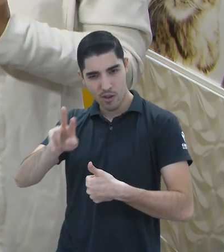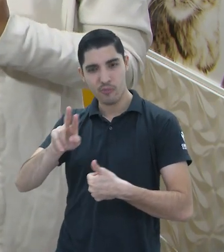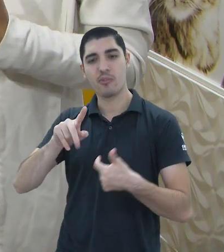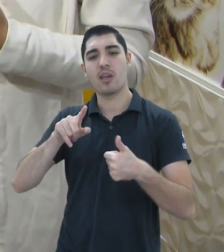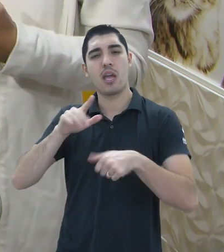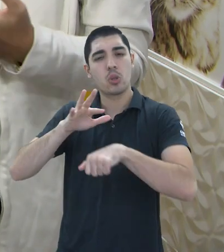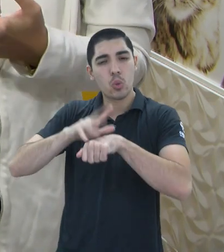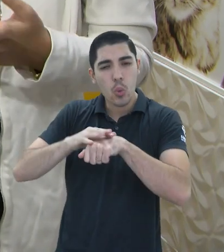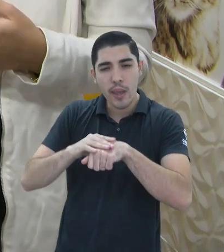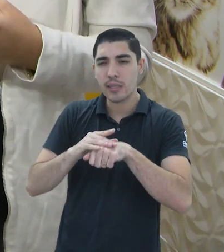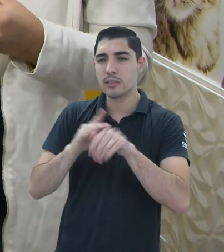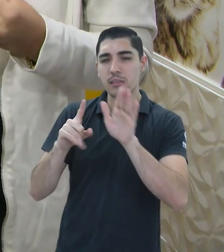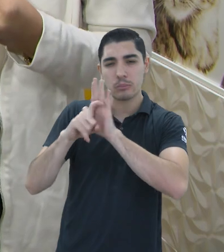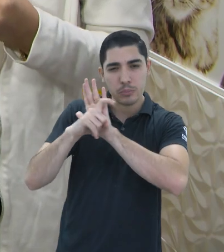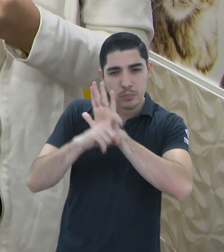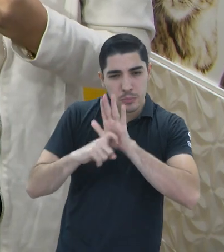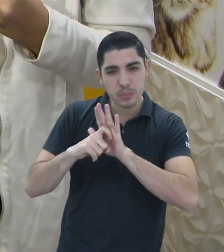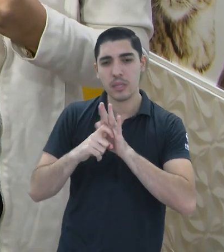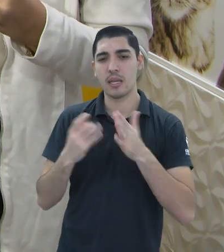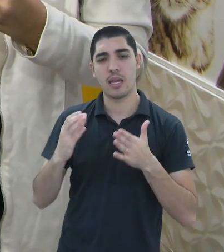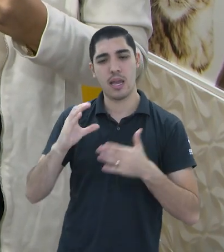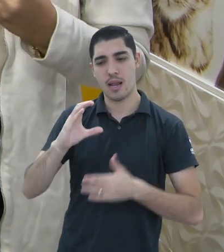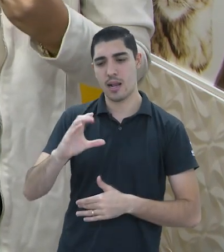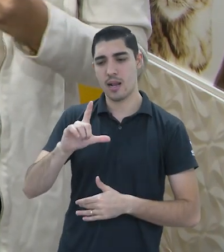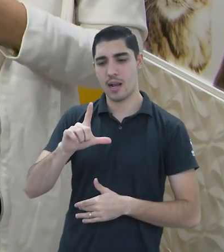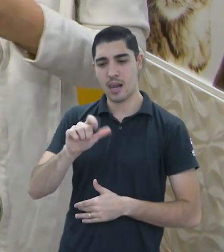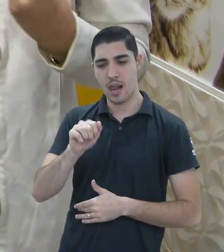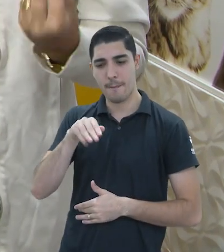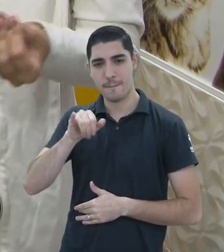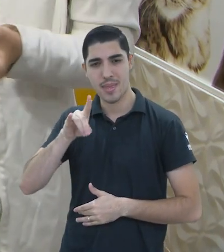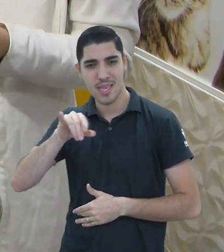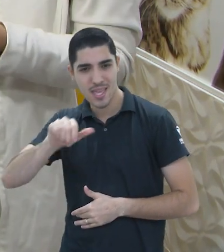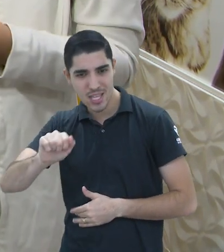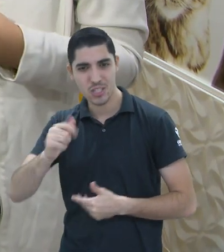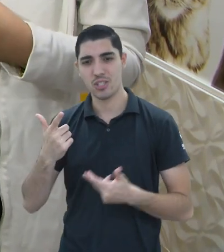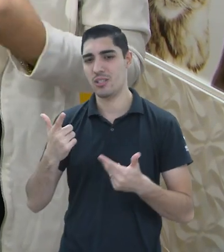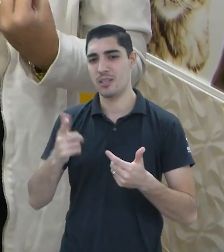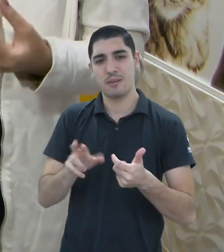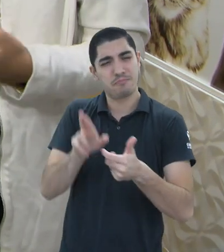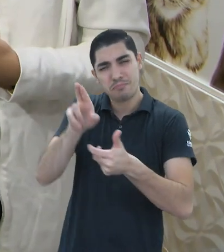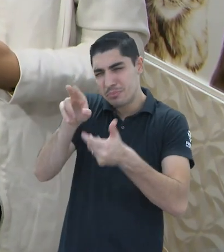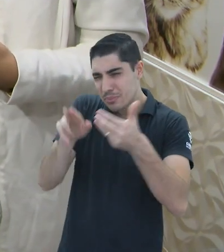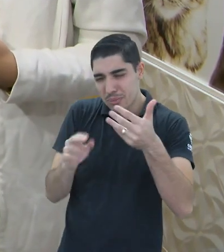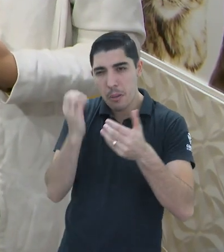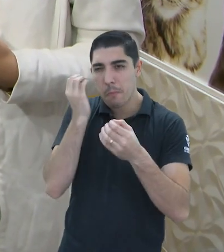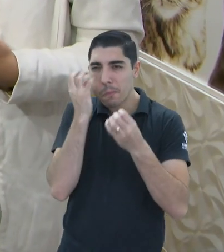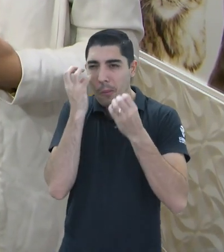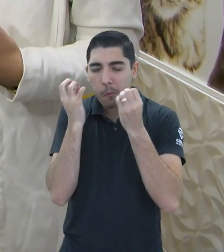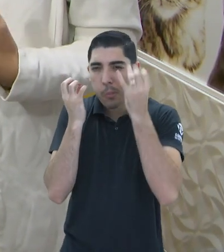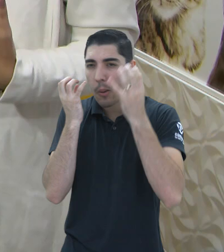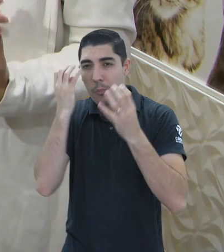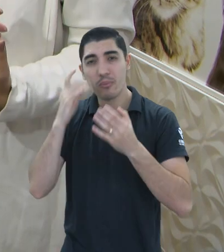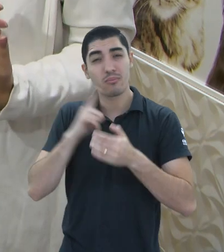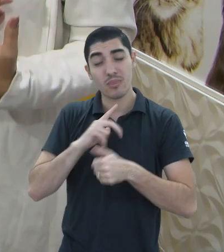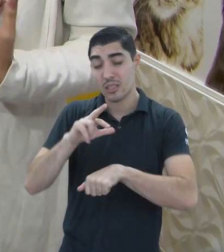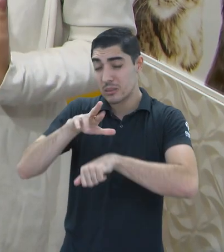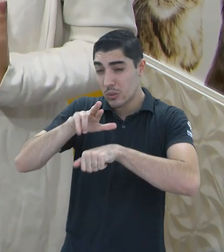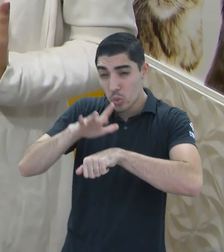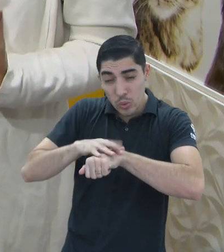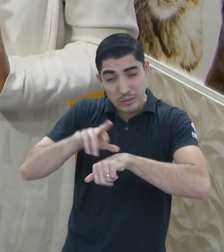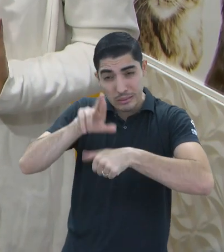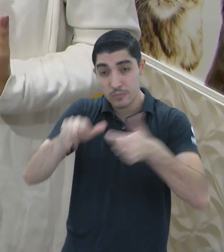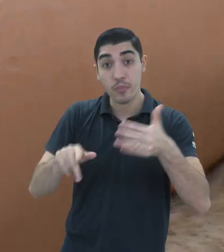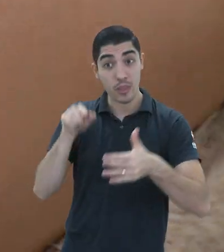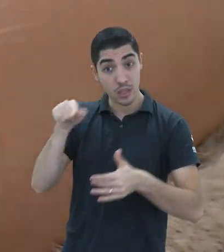herpes vírus, clamídia, tudo isso que faz é muito comum as doenças virais em felinos e as sequelas, olha